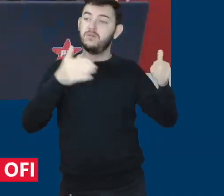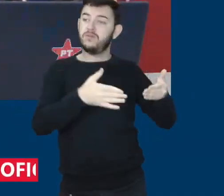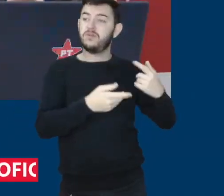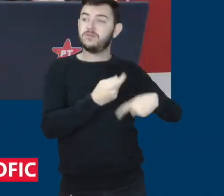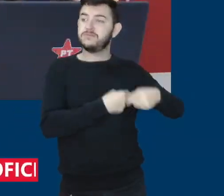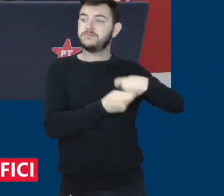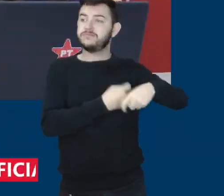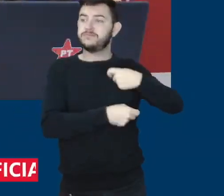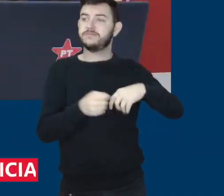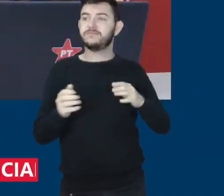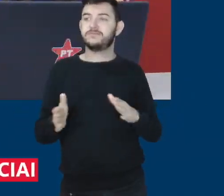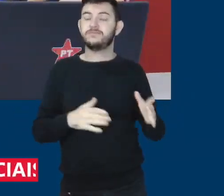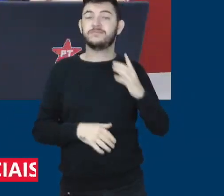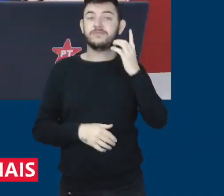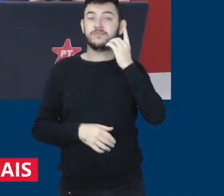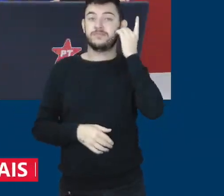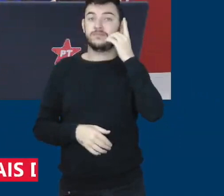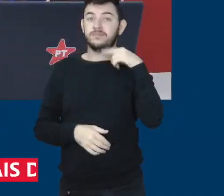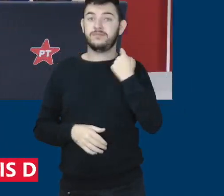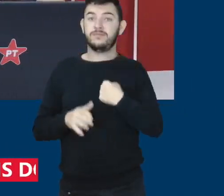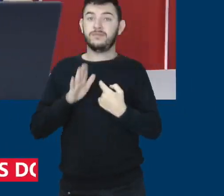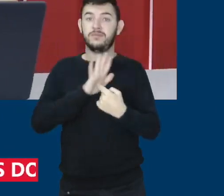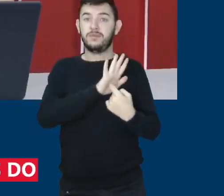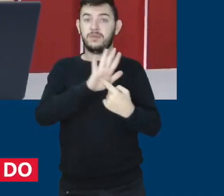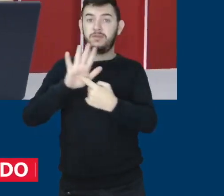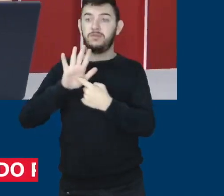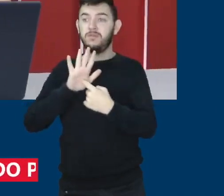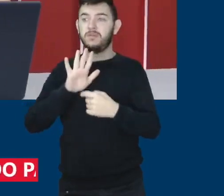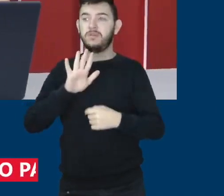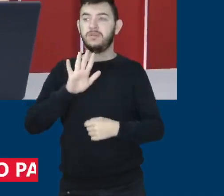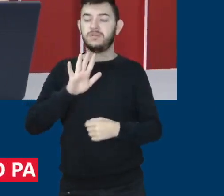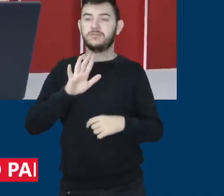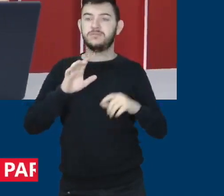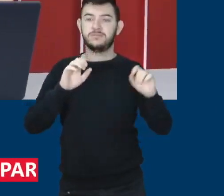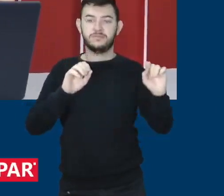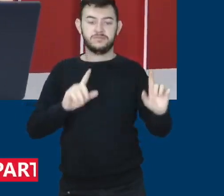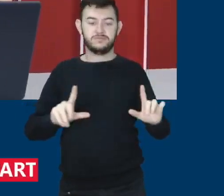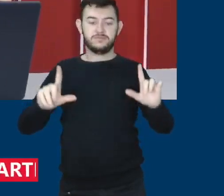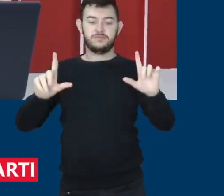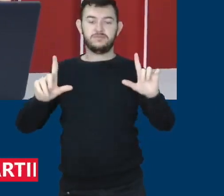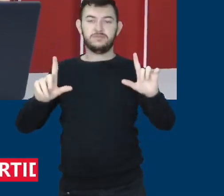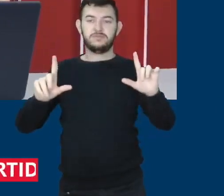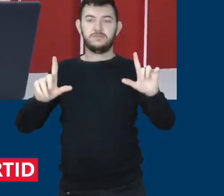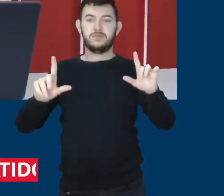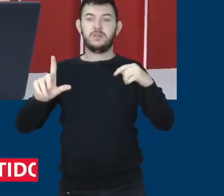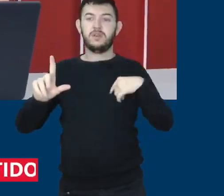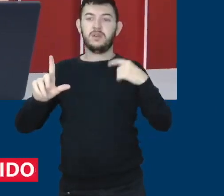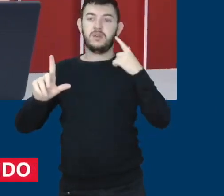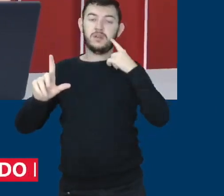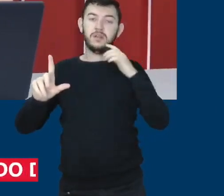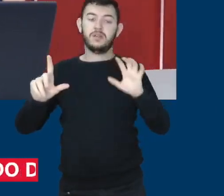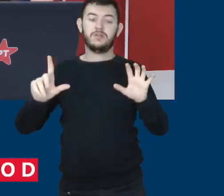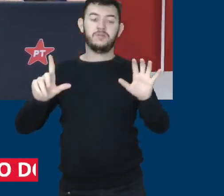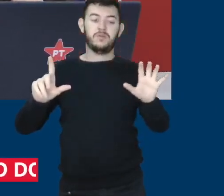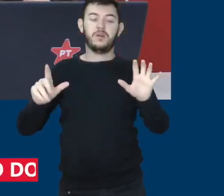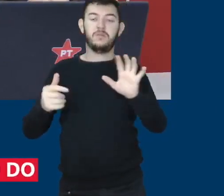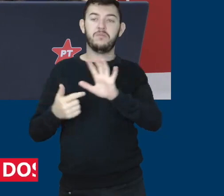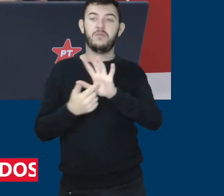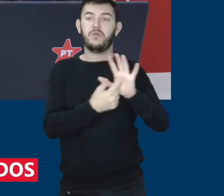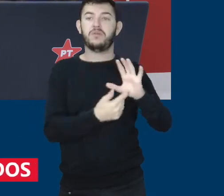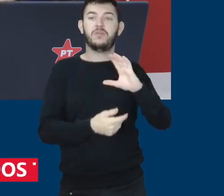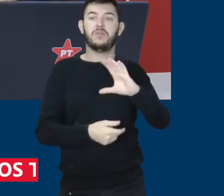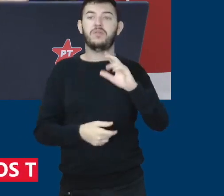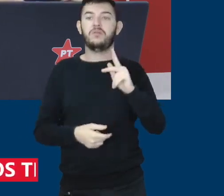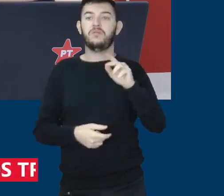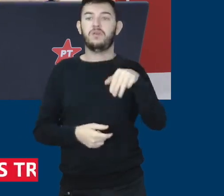Deputado, a gente está aqui mostrando, só para avisar para o nosso público, aqui no cantinho da tela está aparecendo já imagens da CPMI do 8 de janeiro, que a